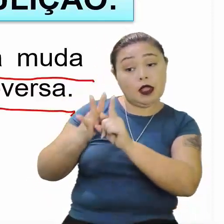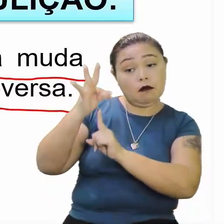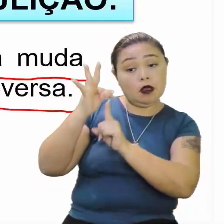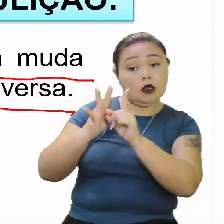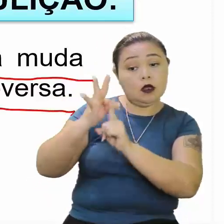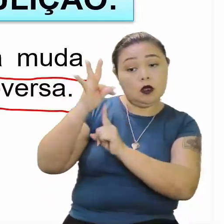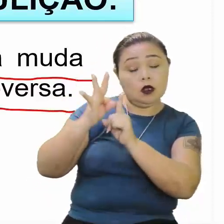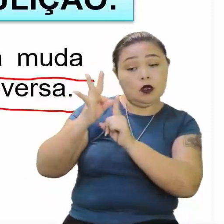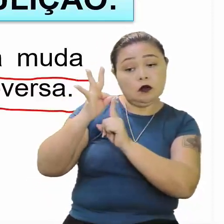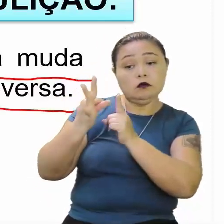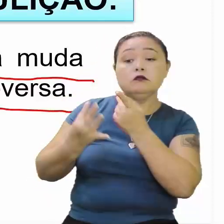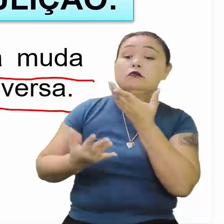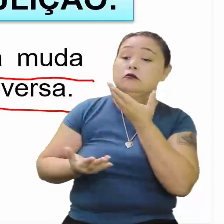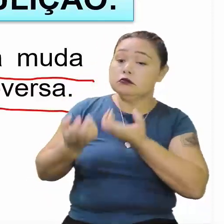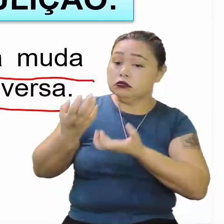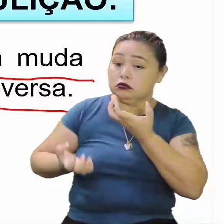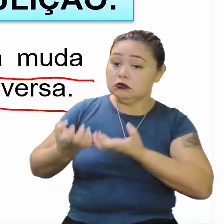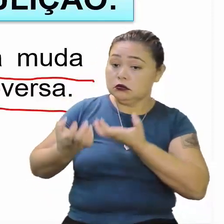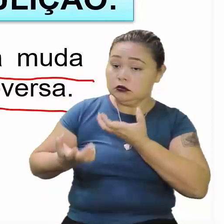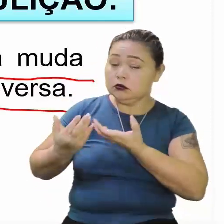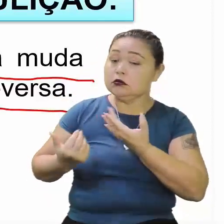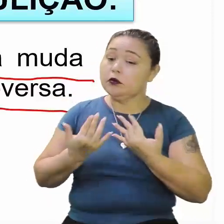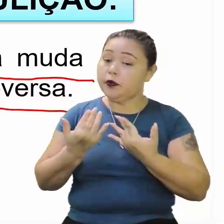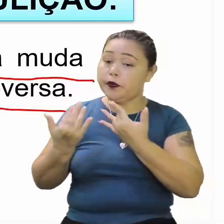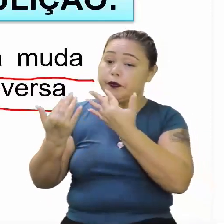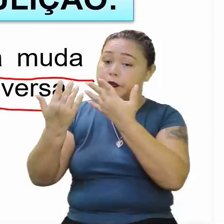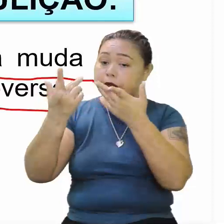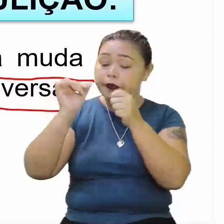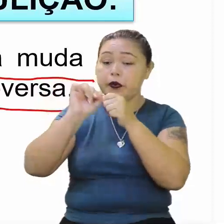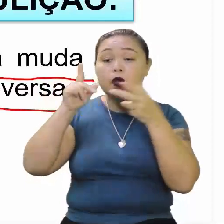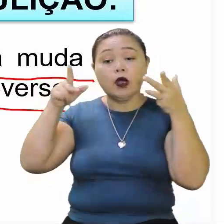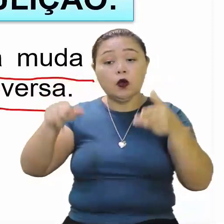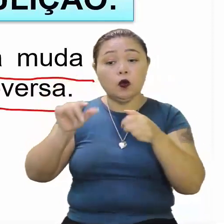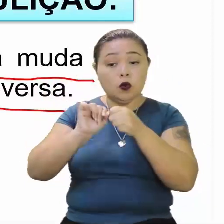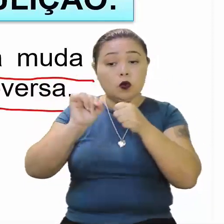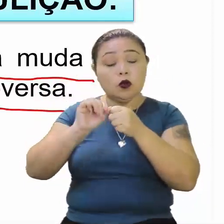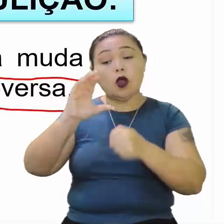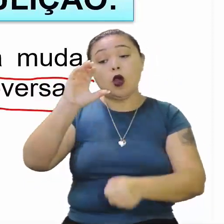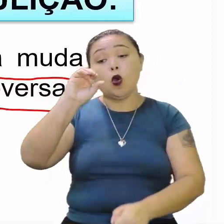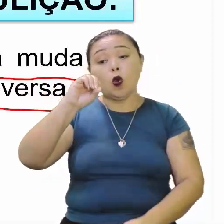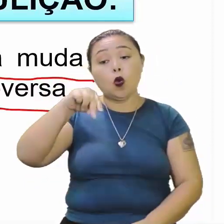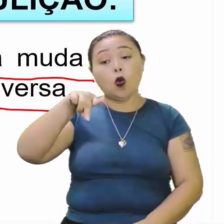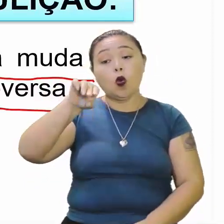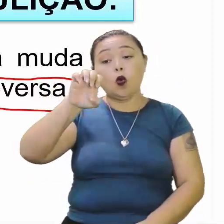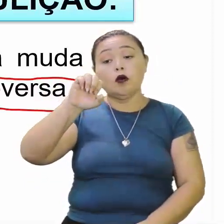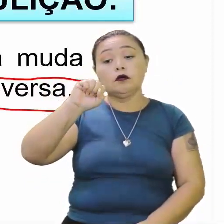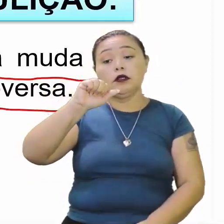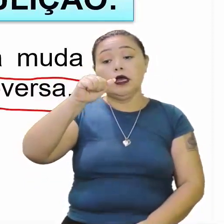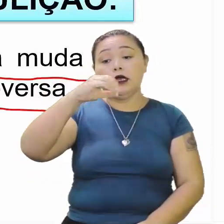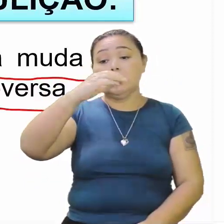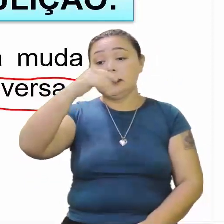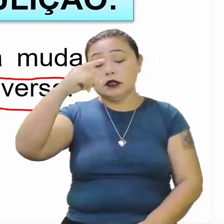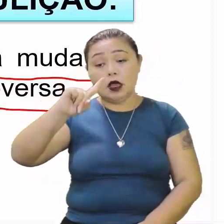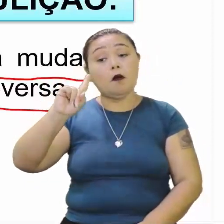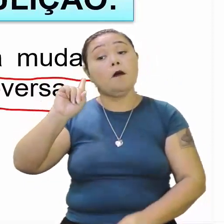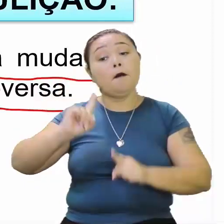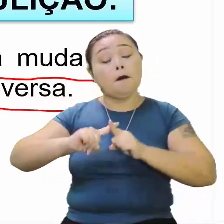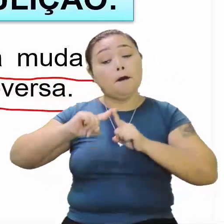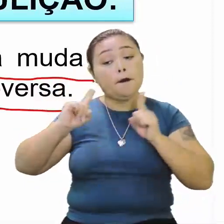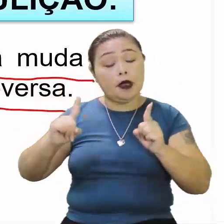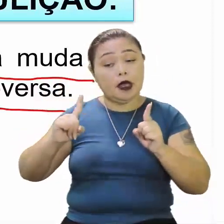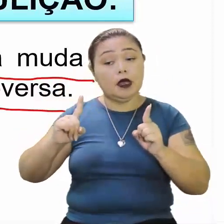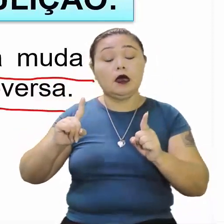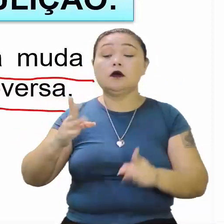de ebulição, coincidentemente, igual à temperatura de condensação. Mas, predominantemente,